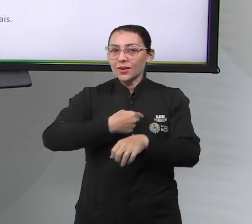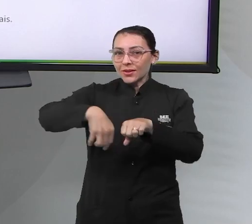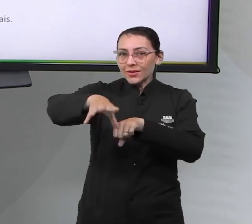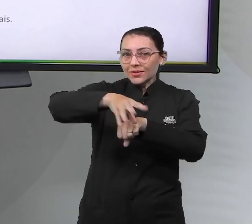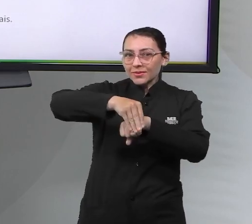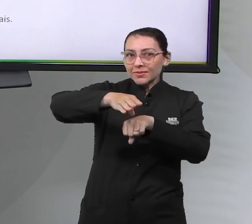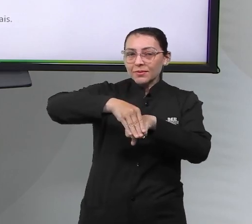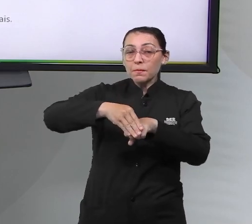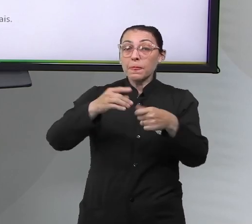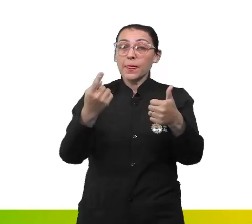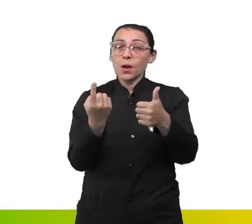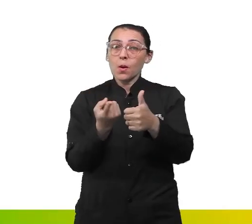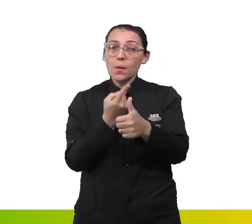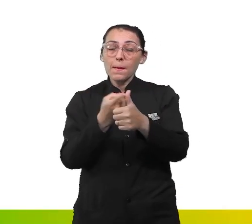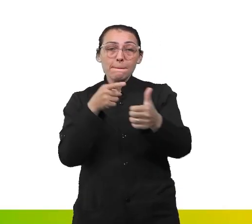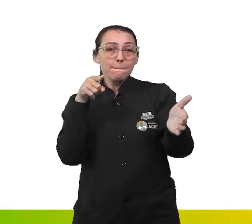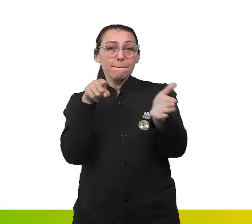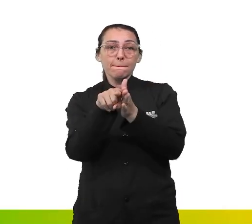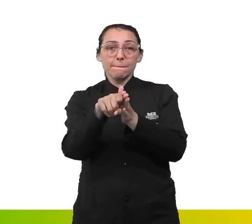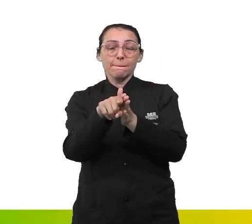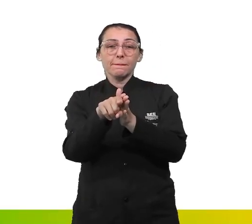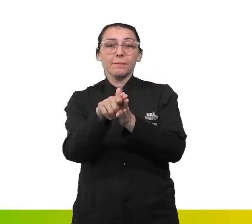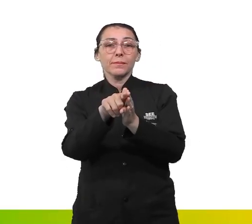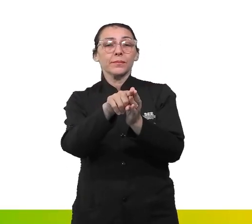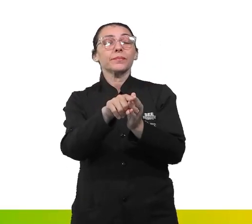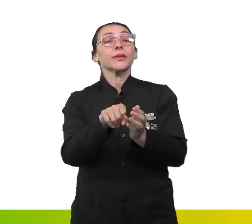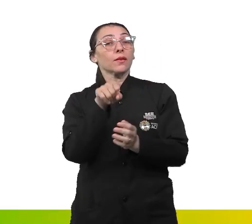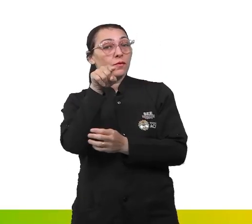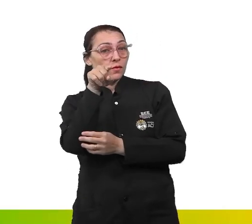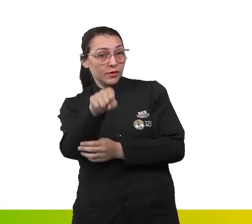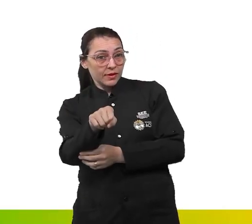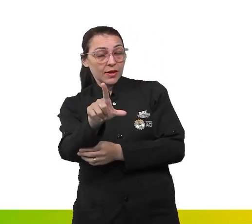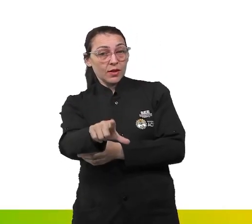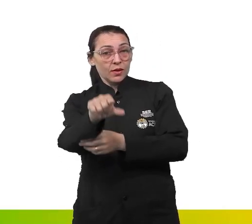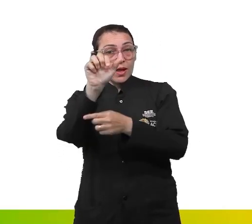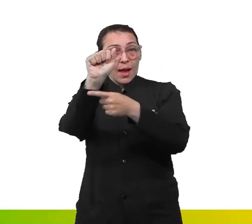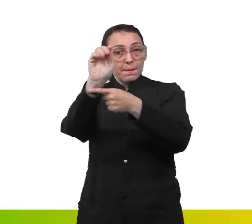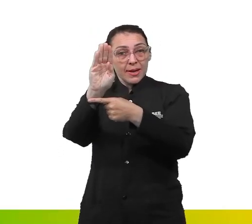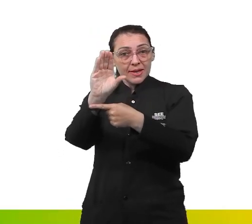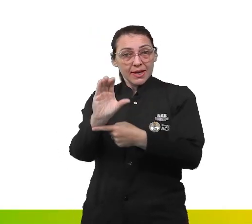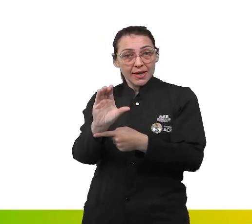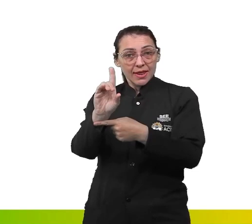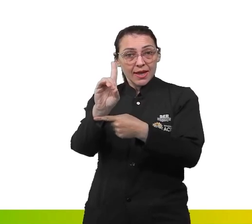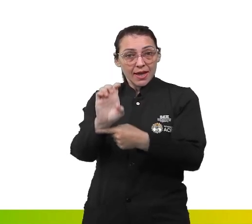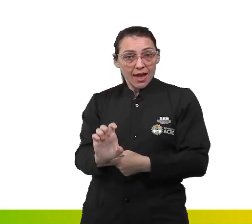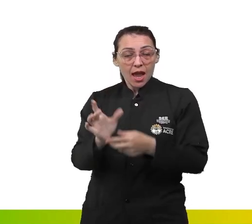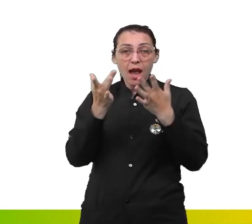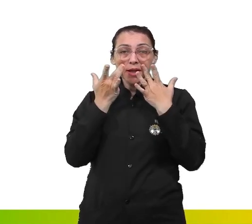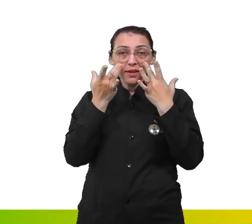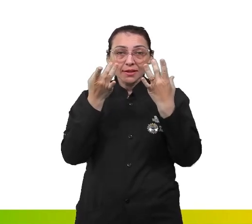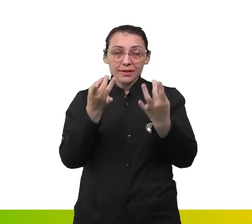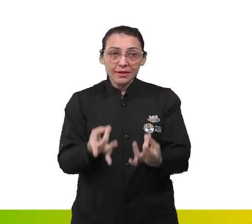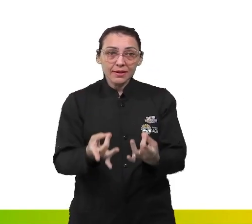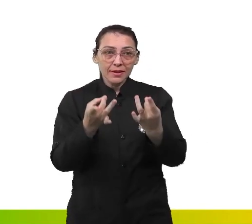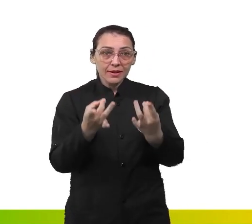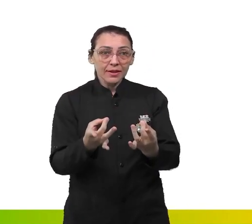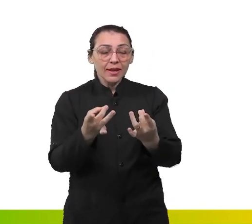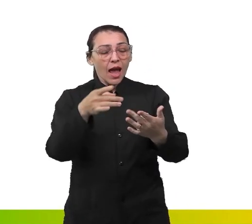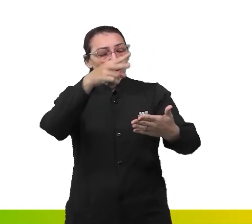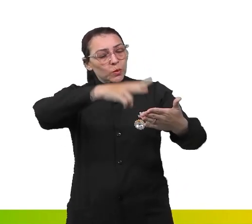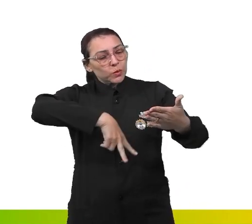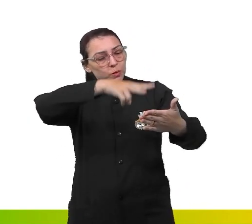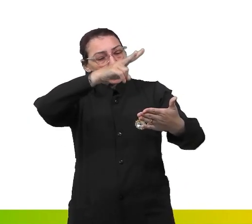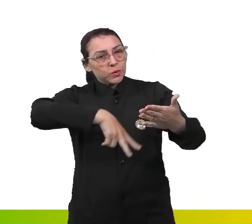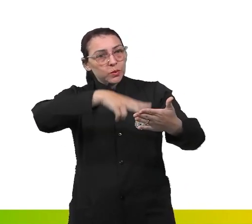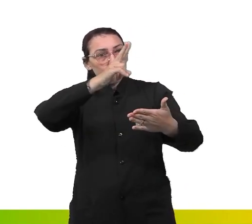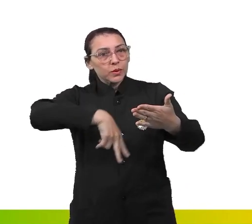Eu tenho aqui uma questão objetiva que vocês irão acompanhar com bastante atenção a leitura